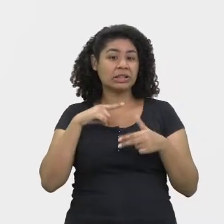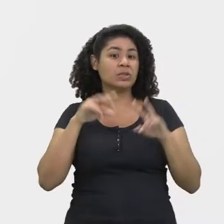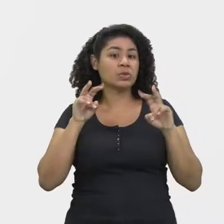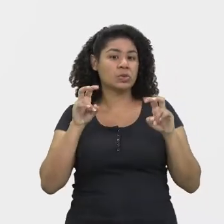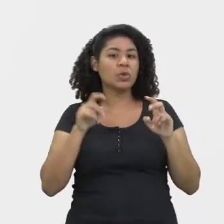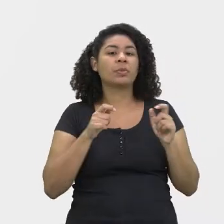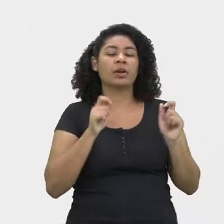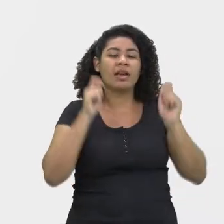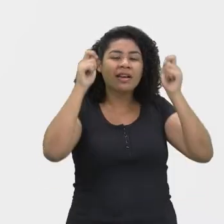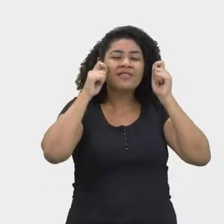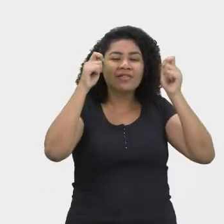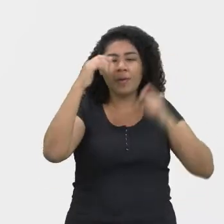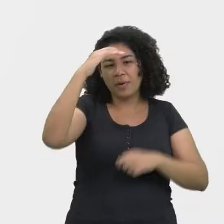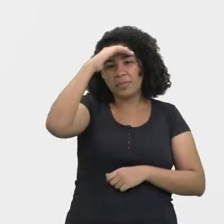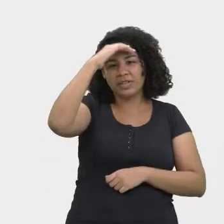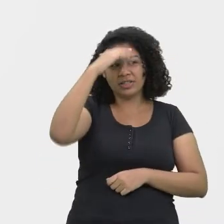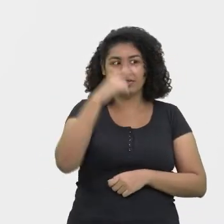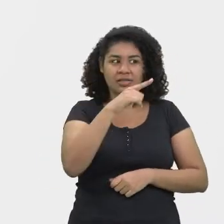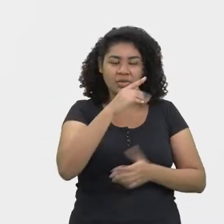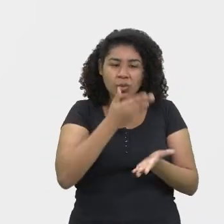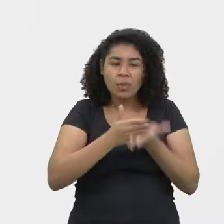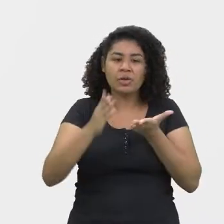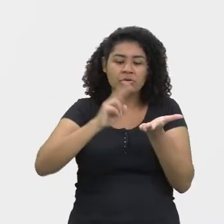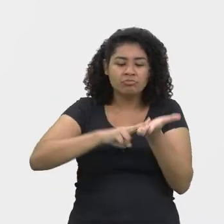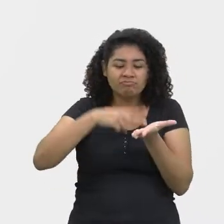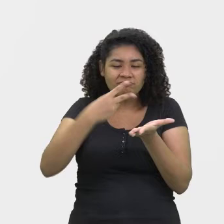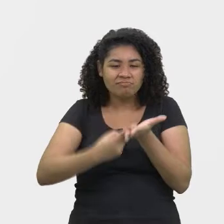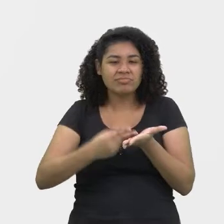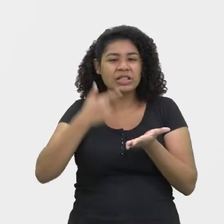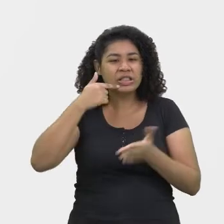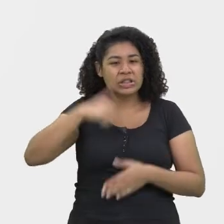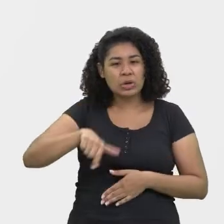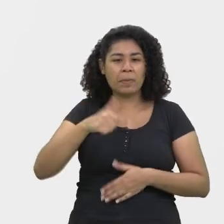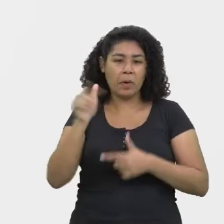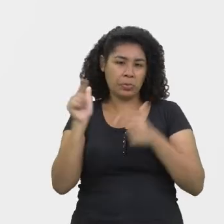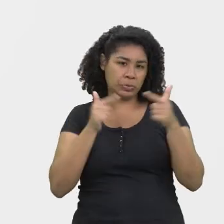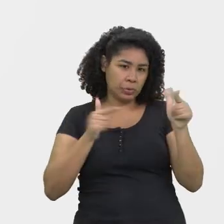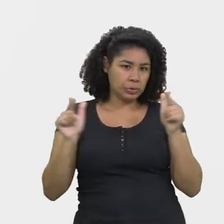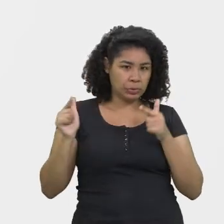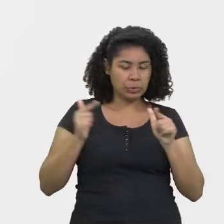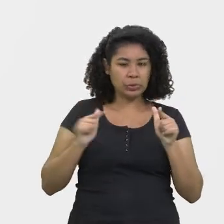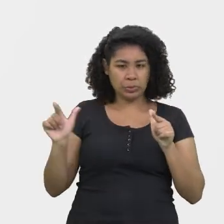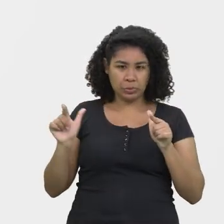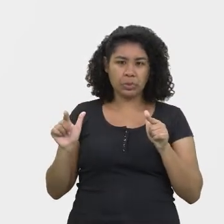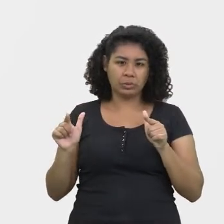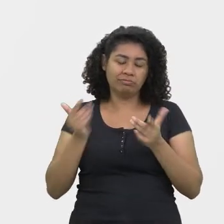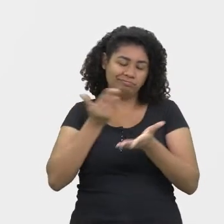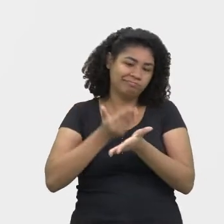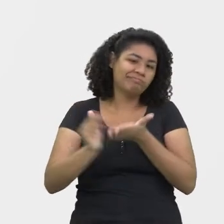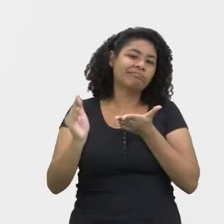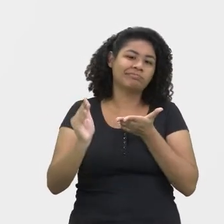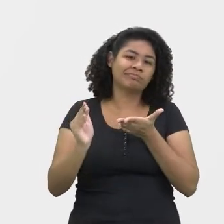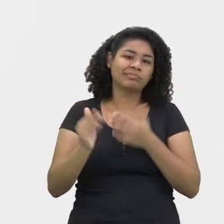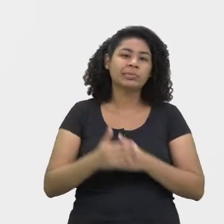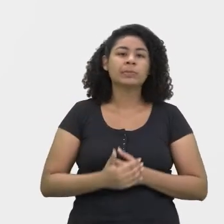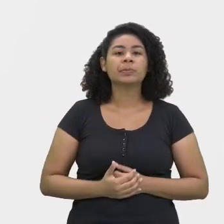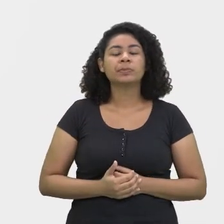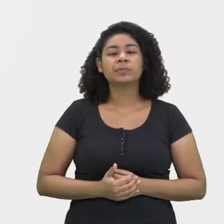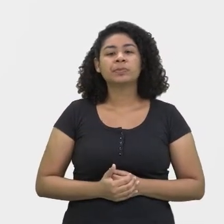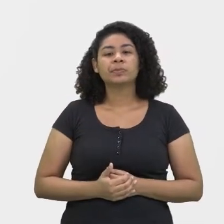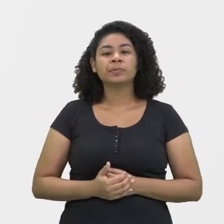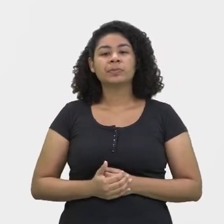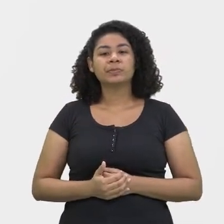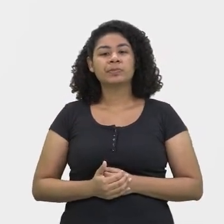Reforma Protestante. Vamos lá, continuando. A tradução da Bíblia em vários idiomas, pode continuar nosso